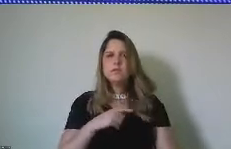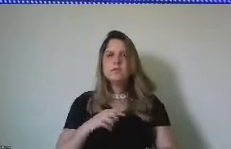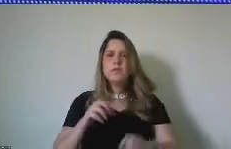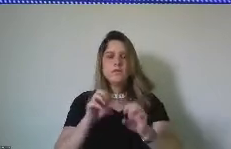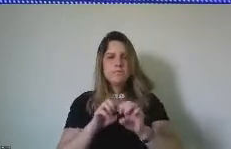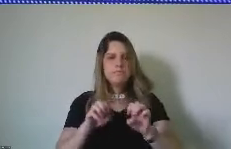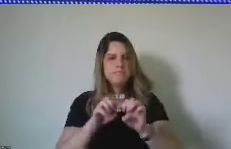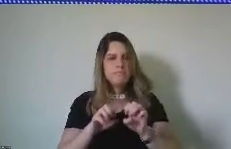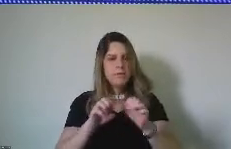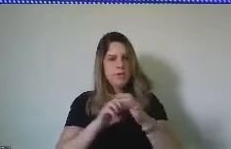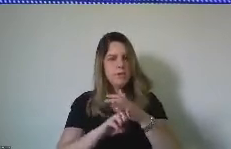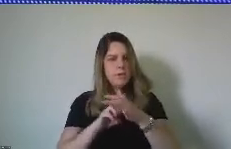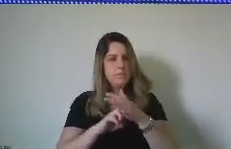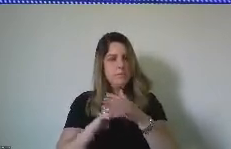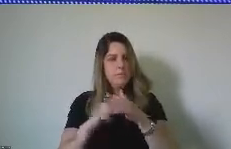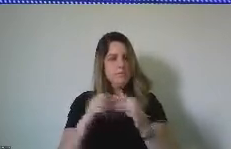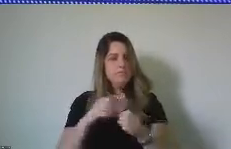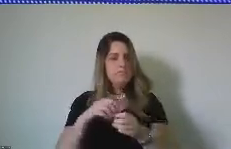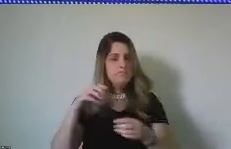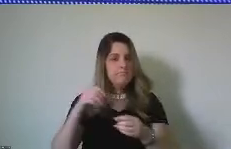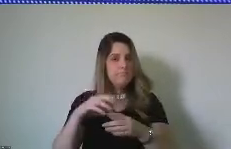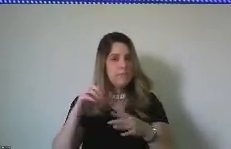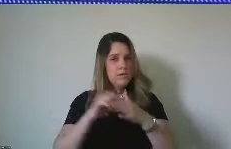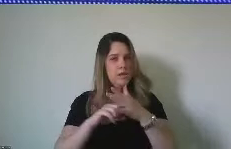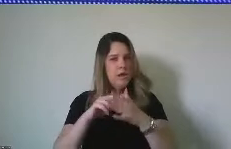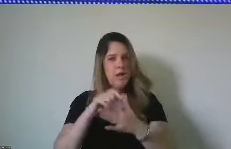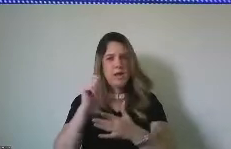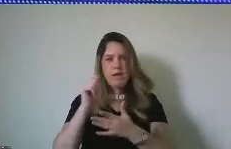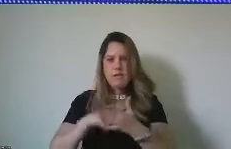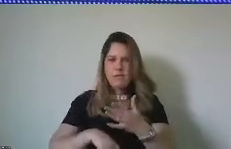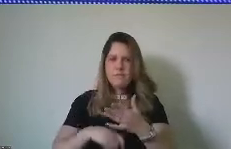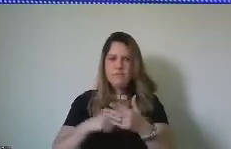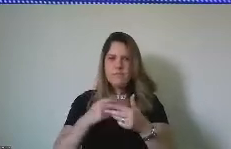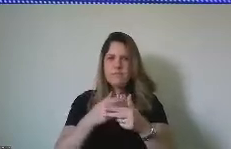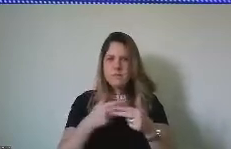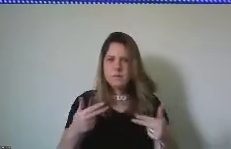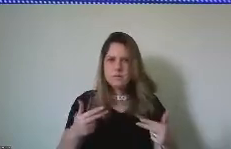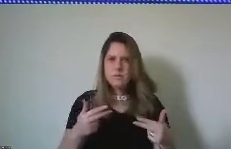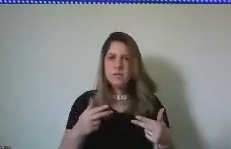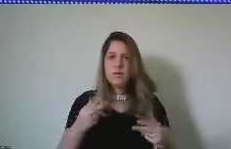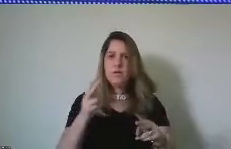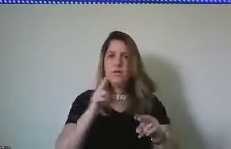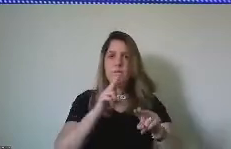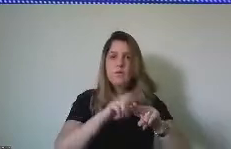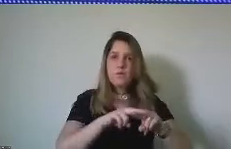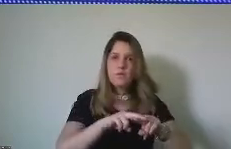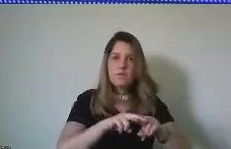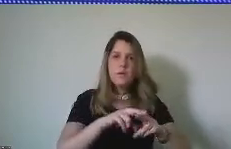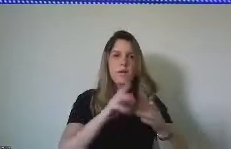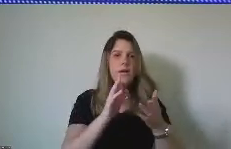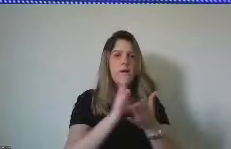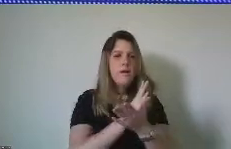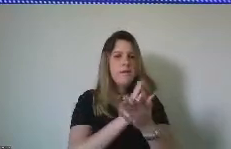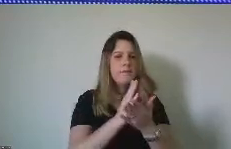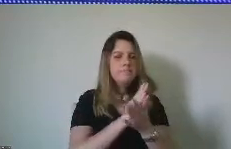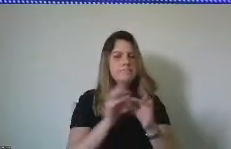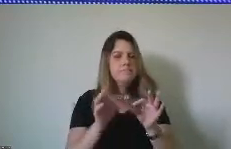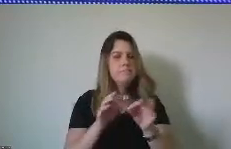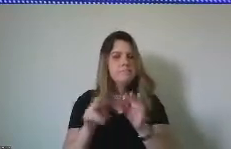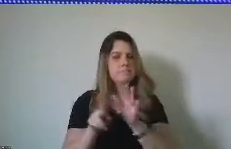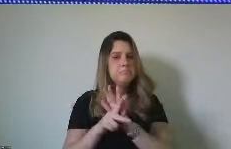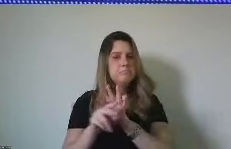por empresa que assinaram contrato o seu sistema de transmissão não conseguiram entrar seu projeto E aí